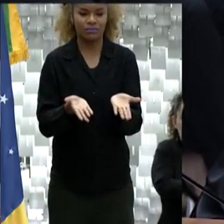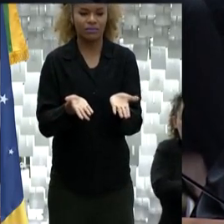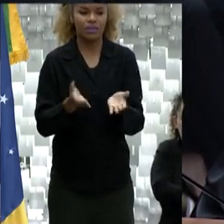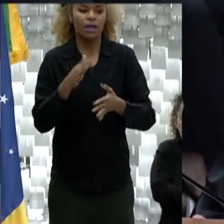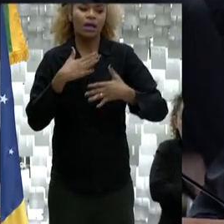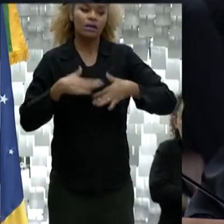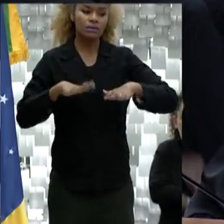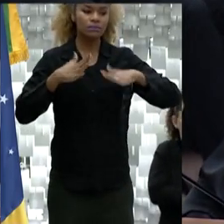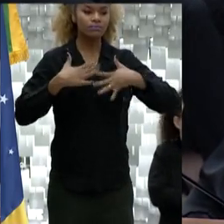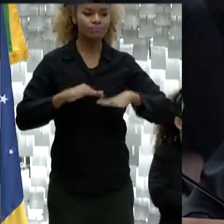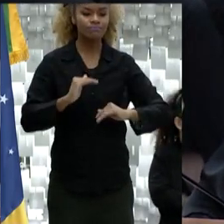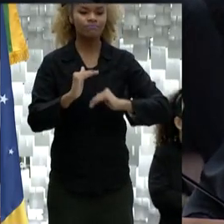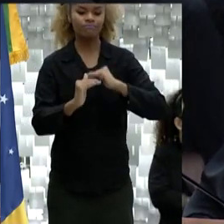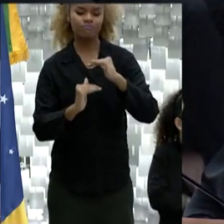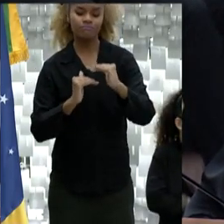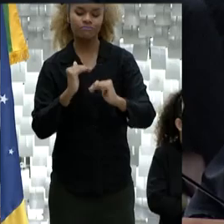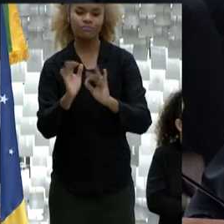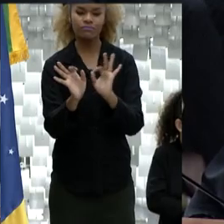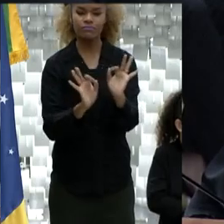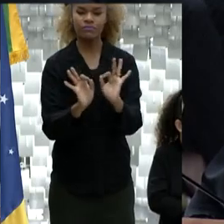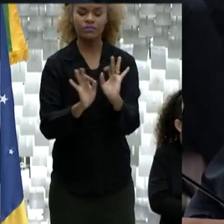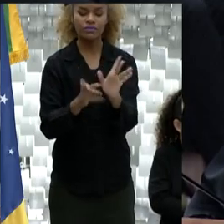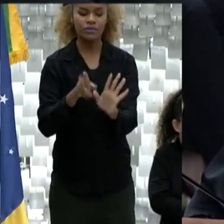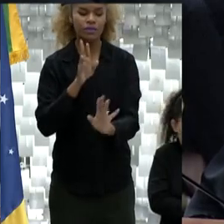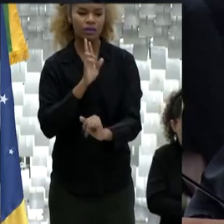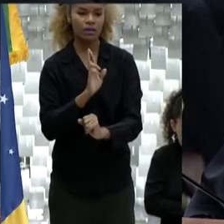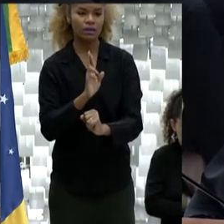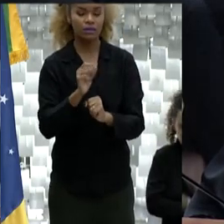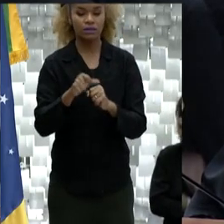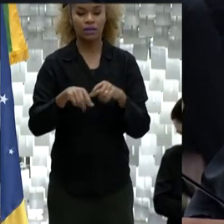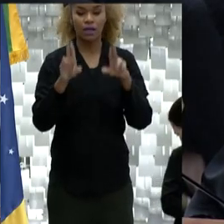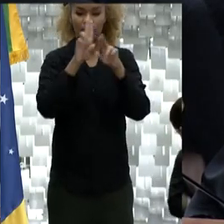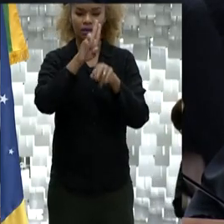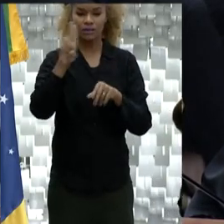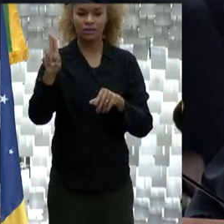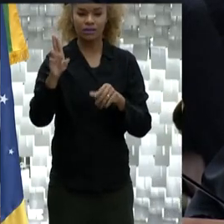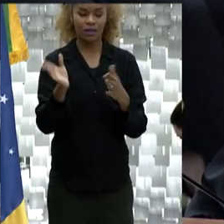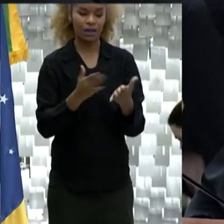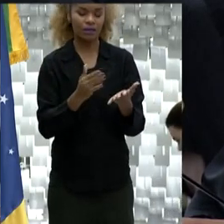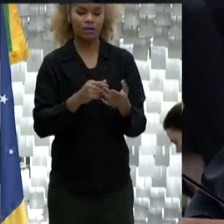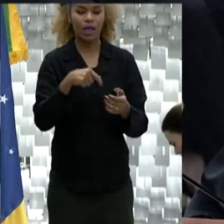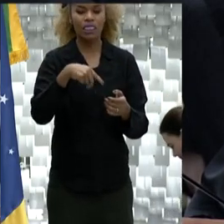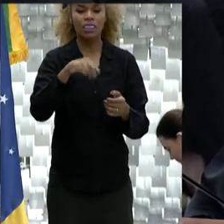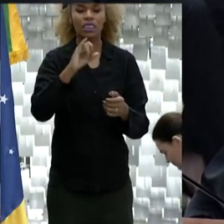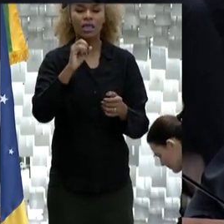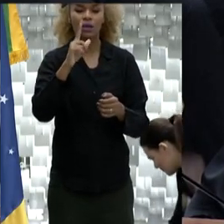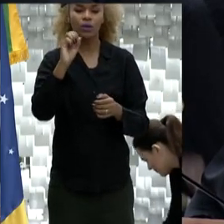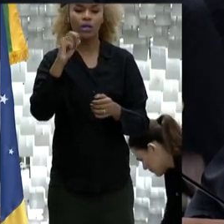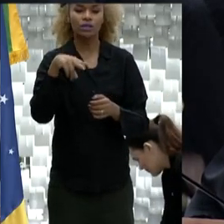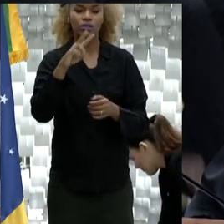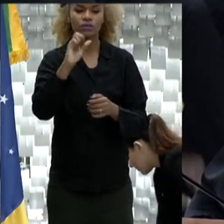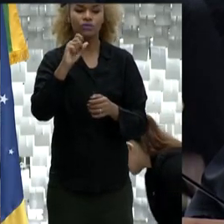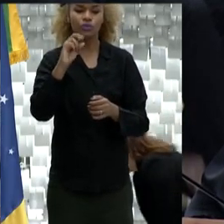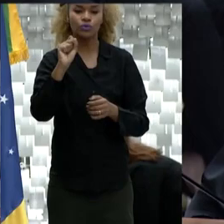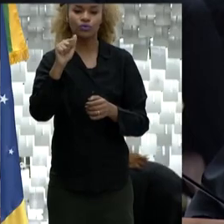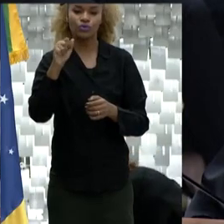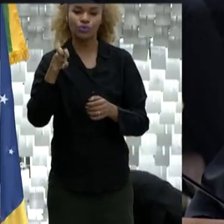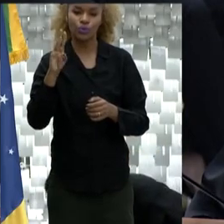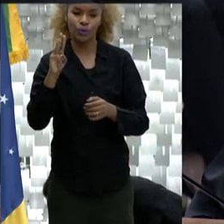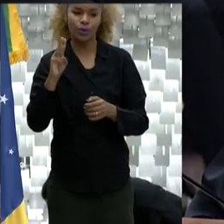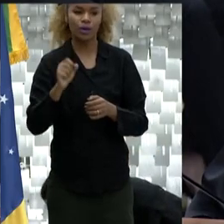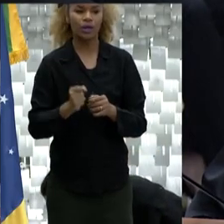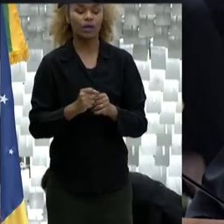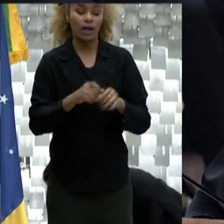poucos, porém, reportando-me ao título da obra de Nicolas Bouzot, deixaremos de ouvir